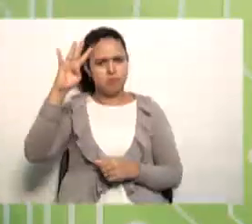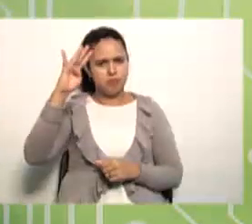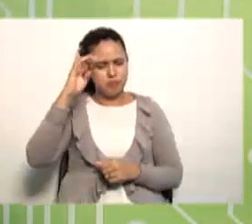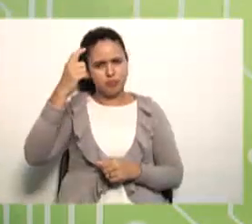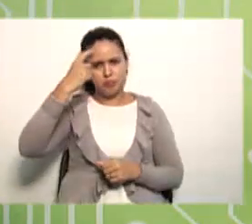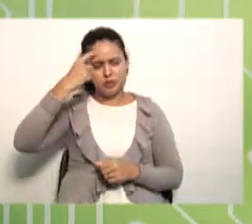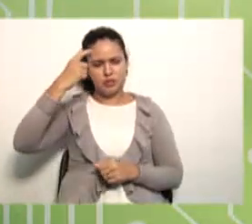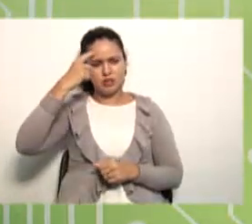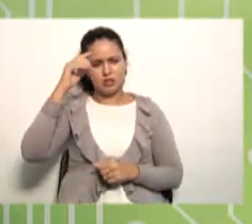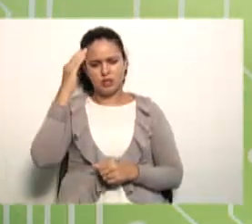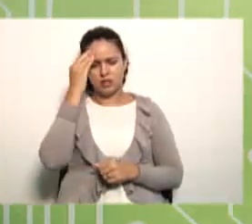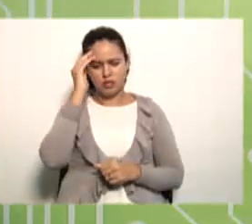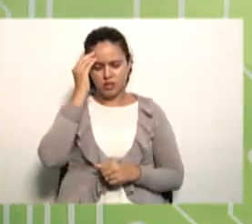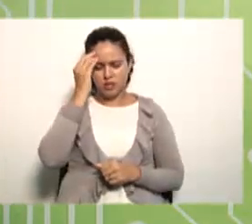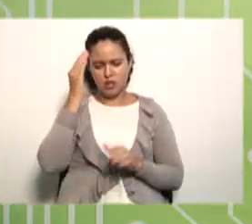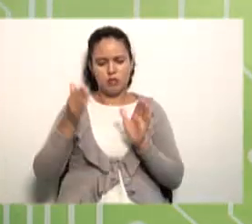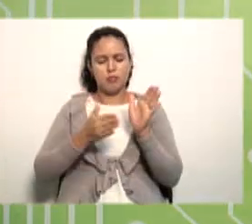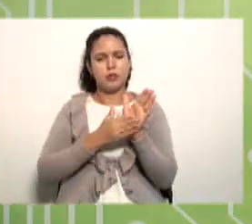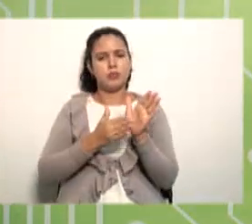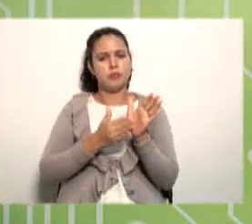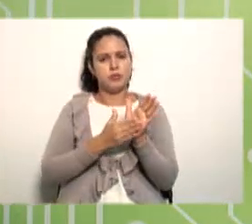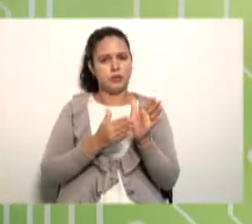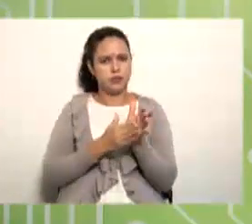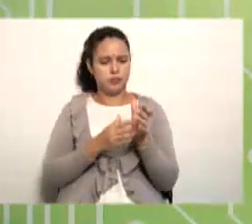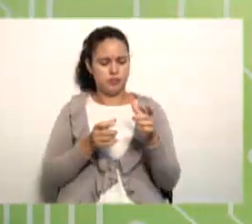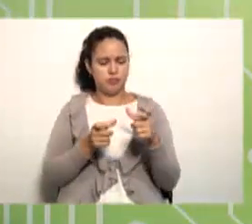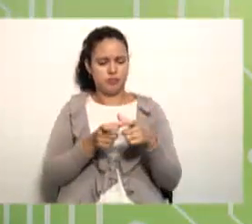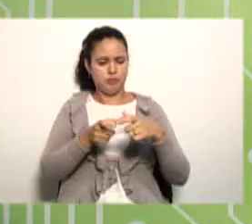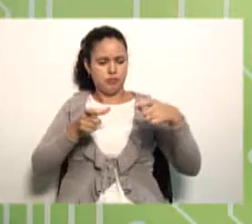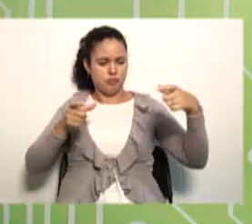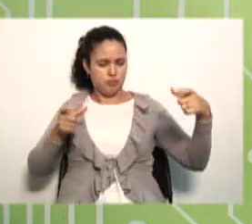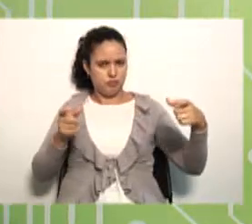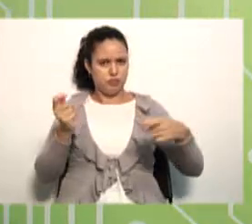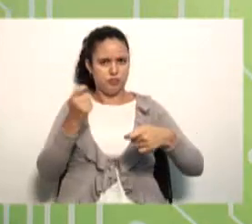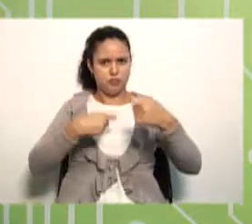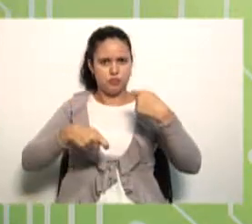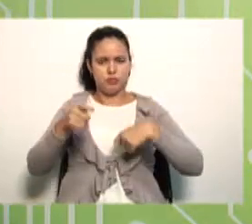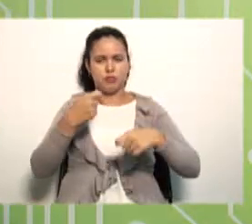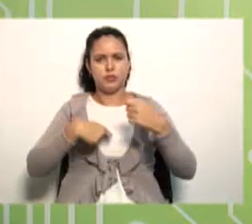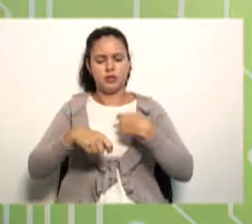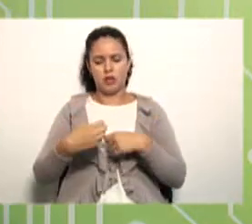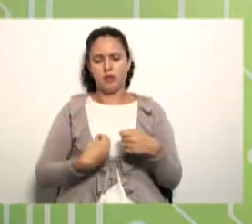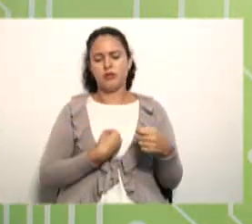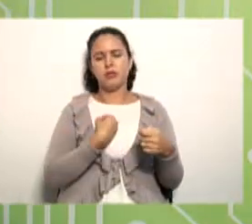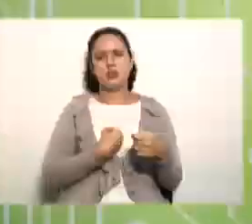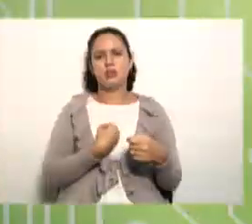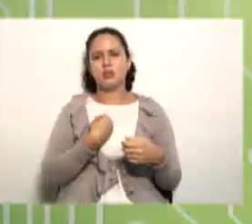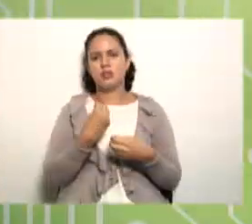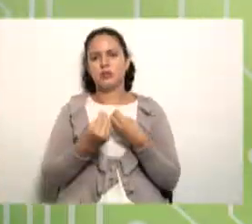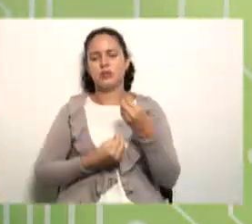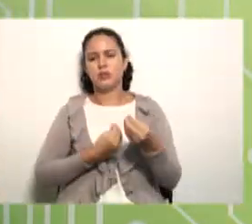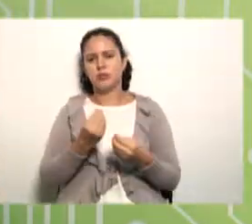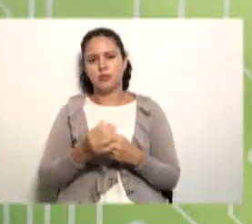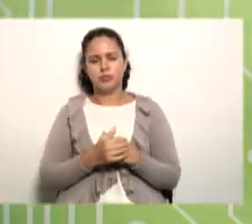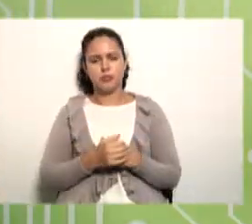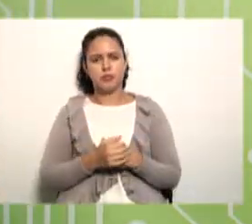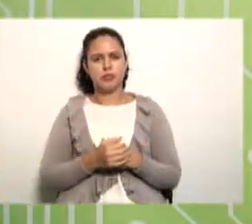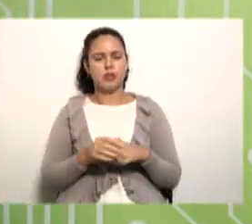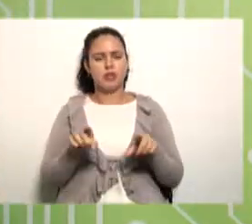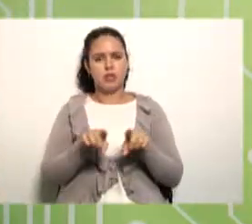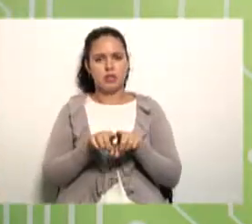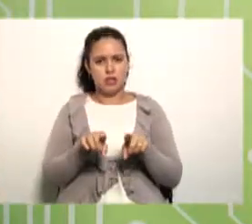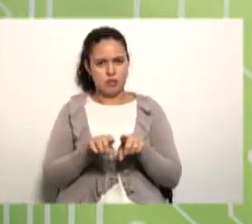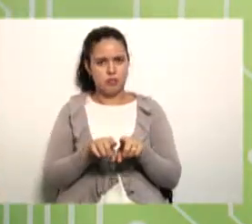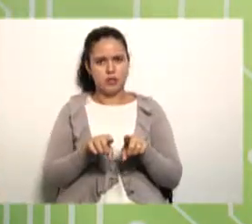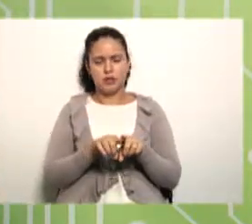para a gente entender qual o papel da macroeconomia nessa medição da qualidade de vida da população, e acho que isso pede uma revisão